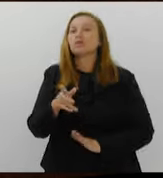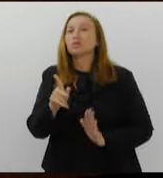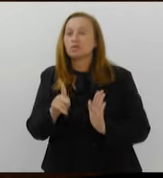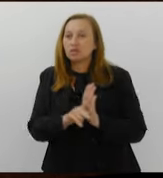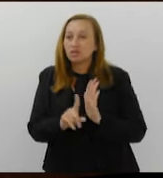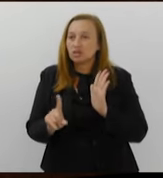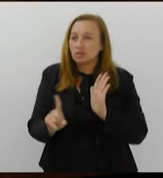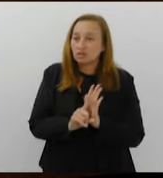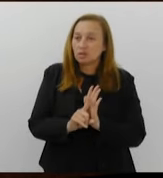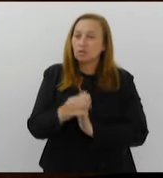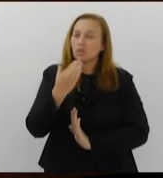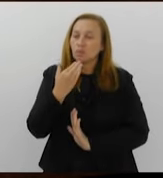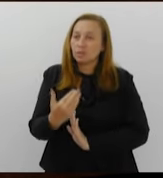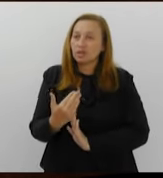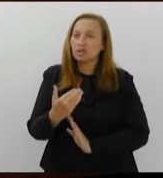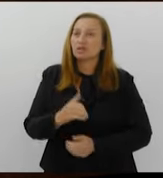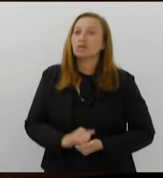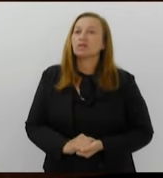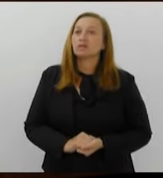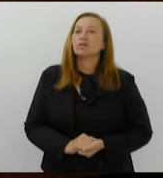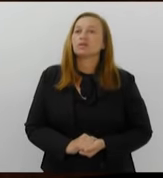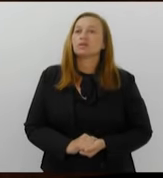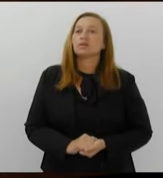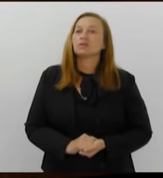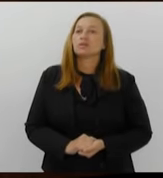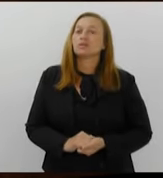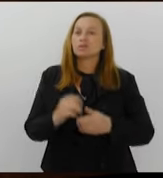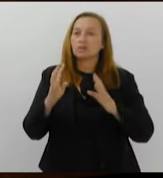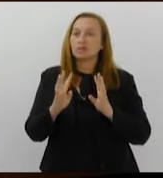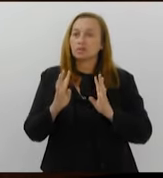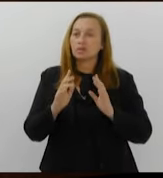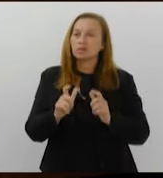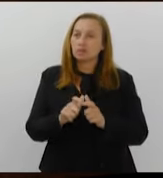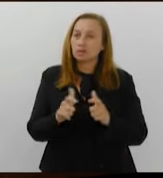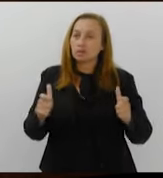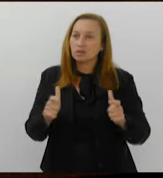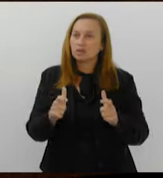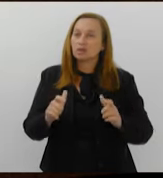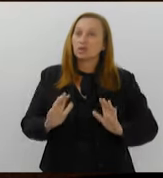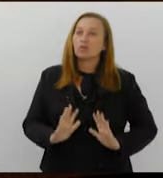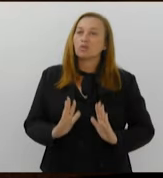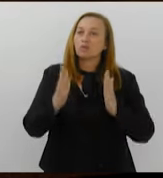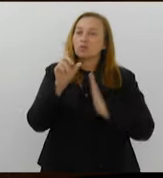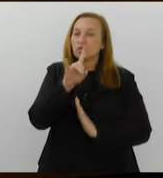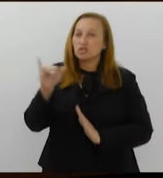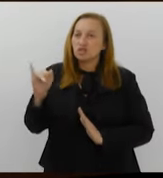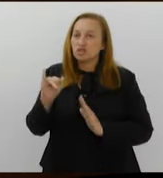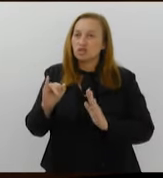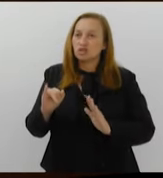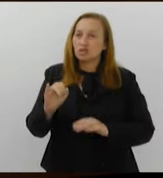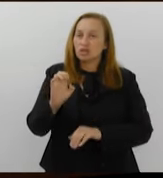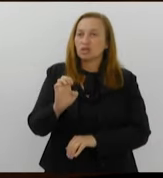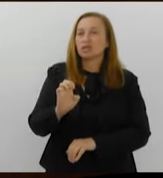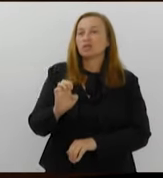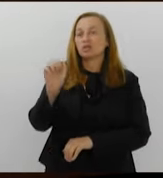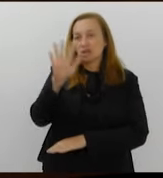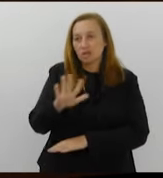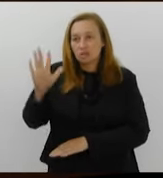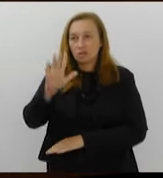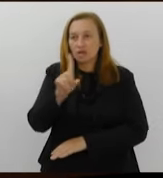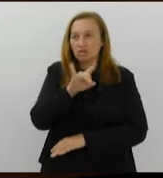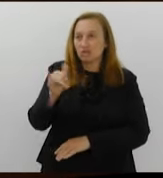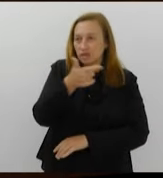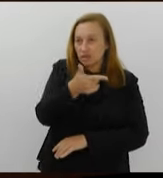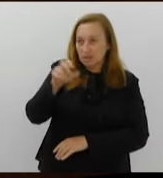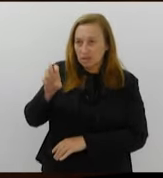lei solicitando essa extensão, já que se comemora o Dia Nacional no dia 25, para que